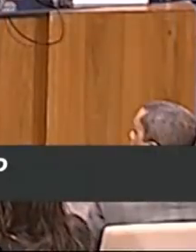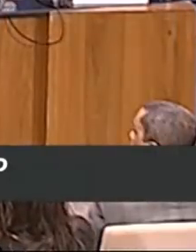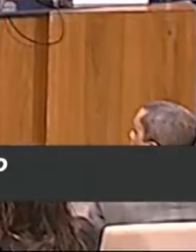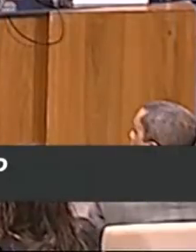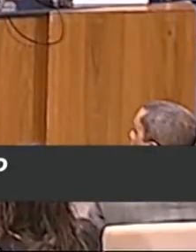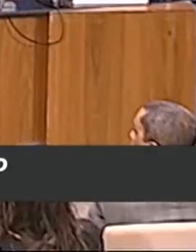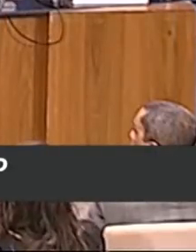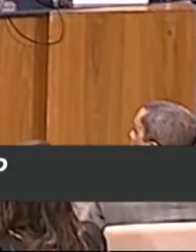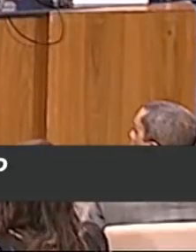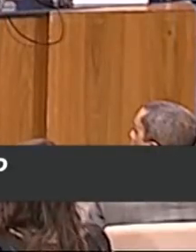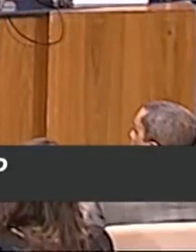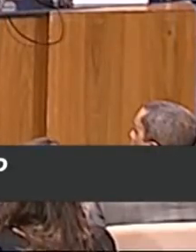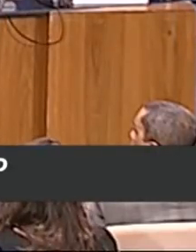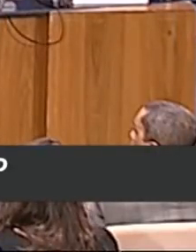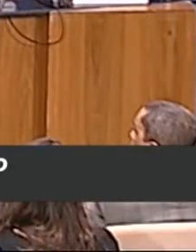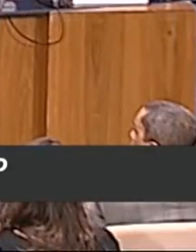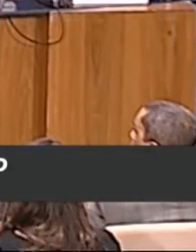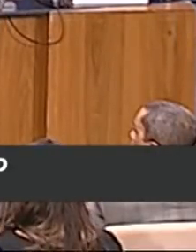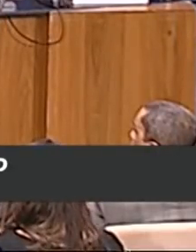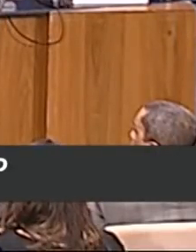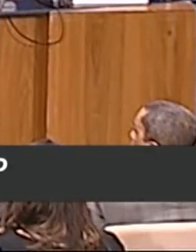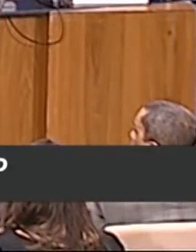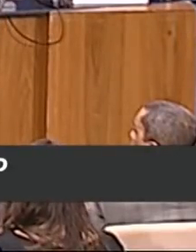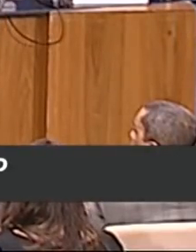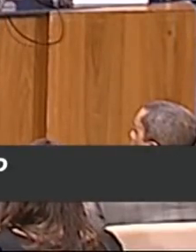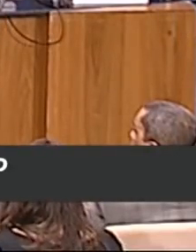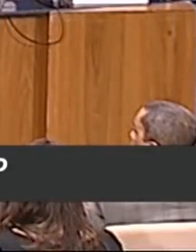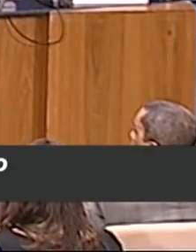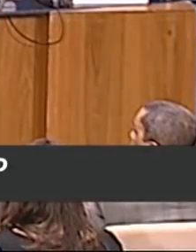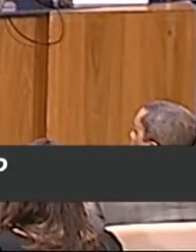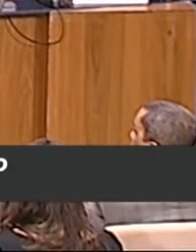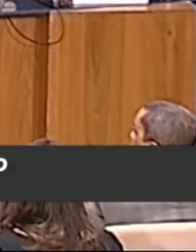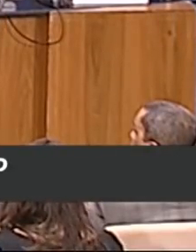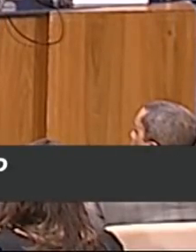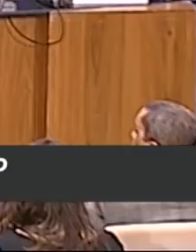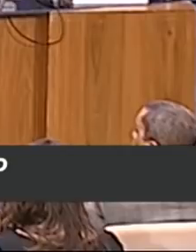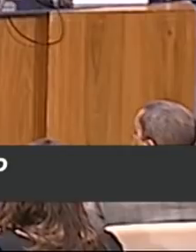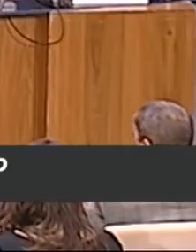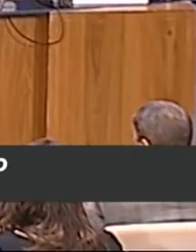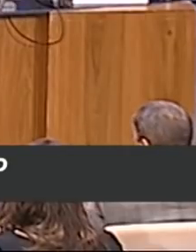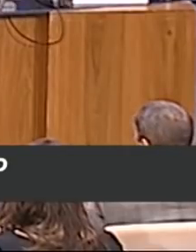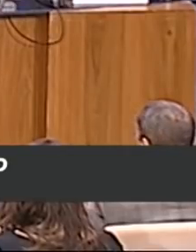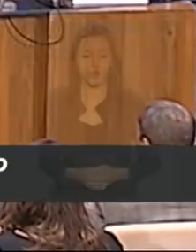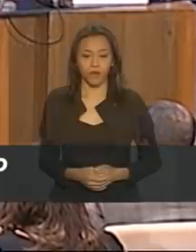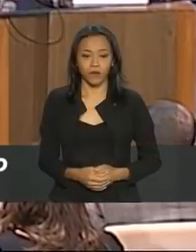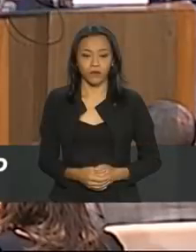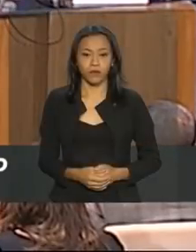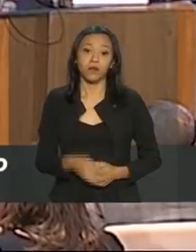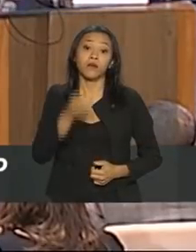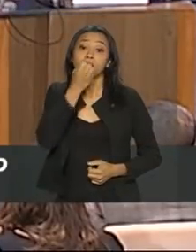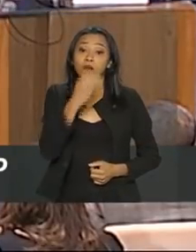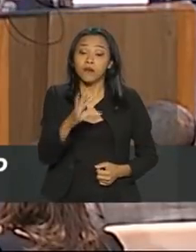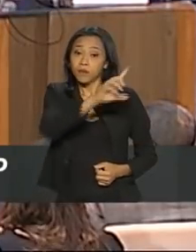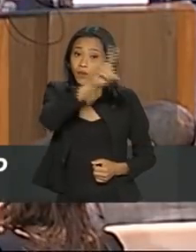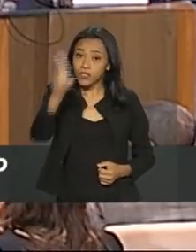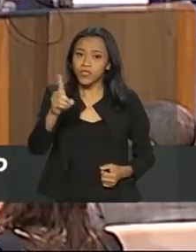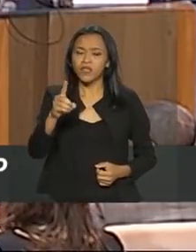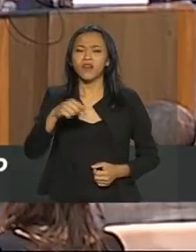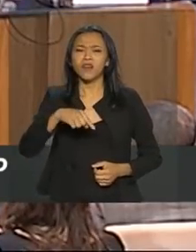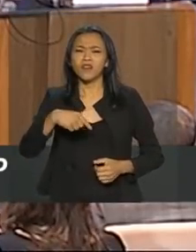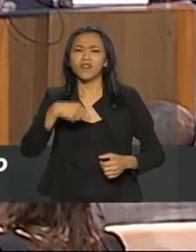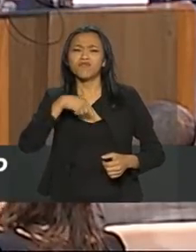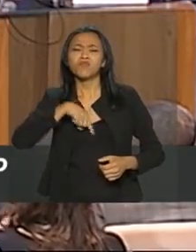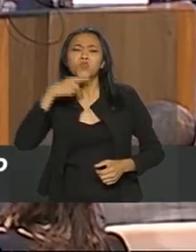obrigada mariana da agência brasil o bom dia é é a gente queria tirar algumas dúvidas até do dos inscritos e